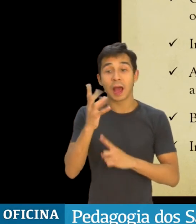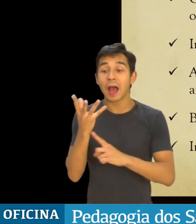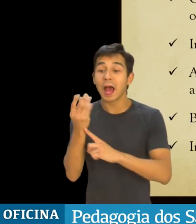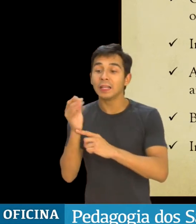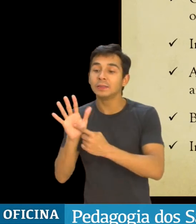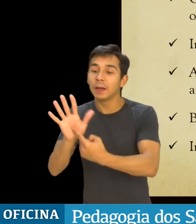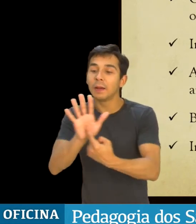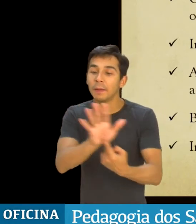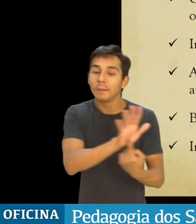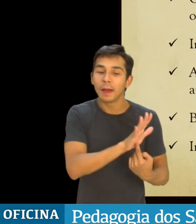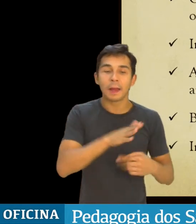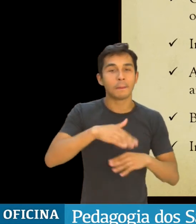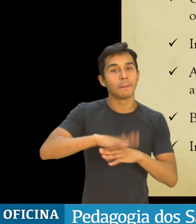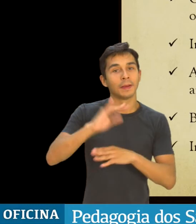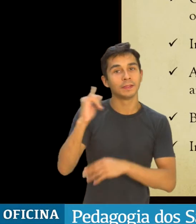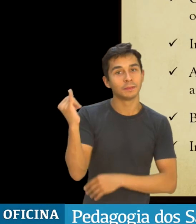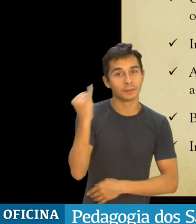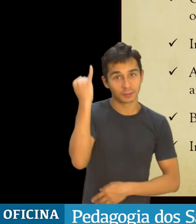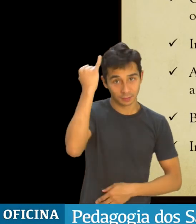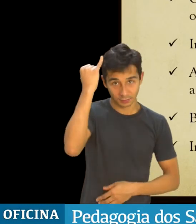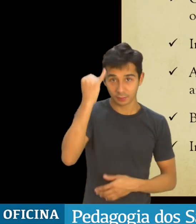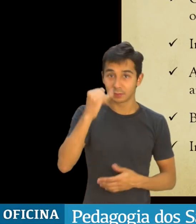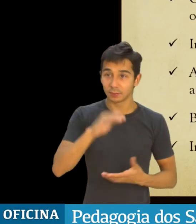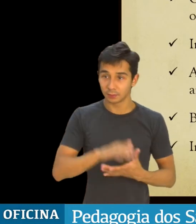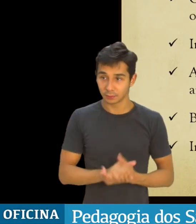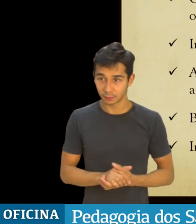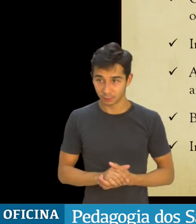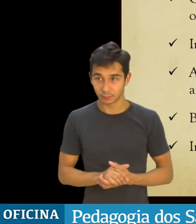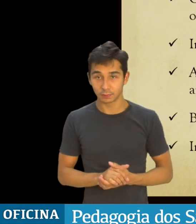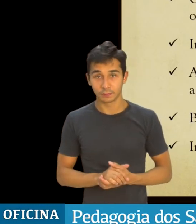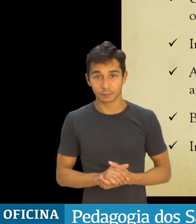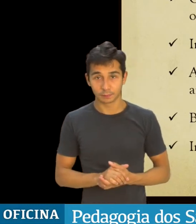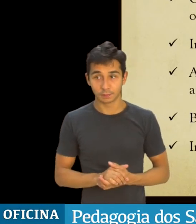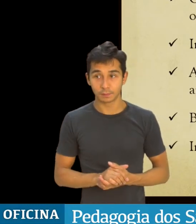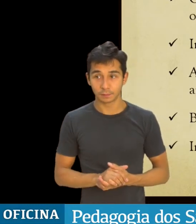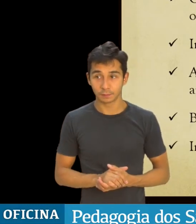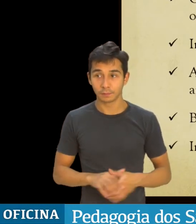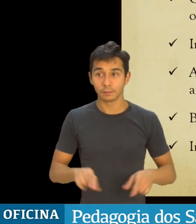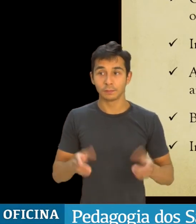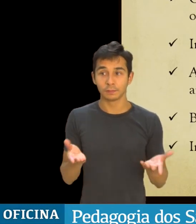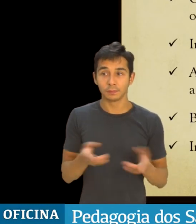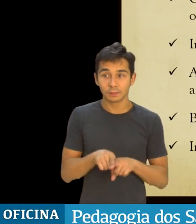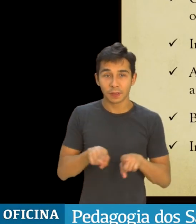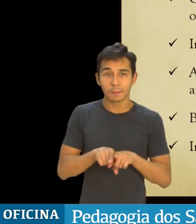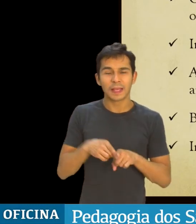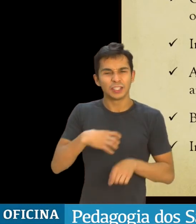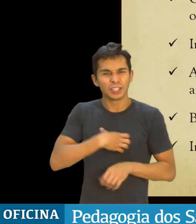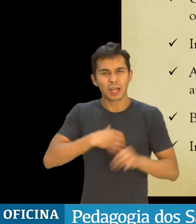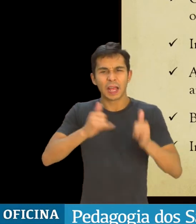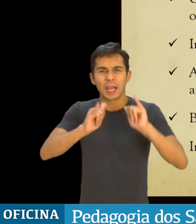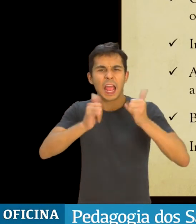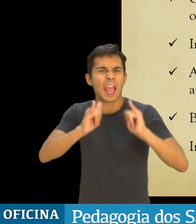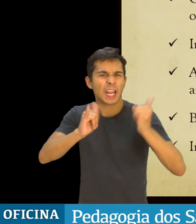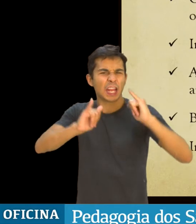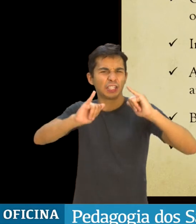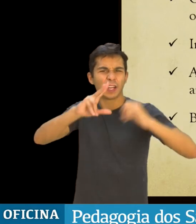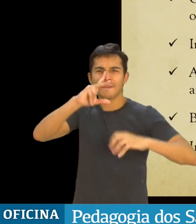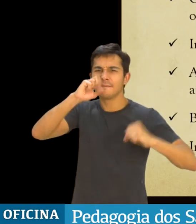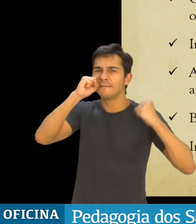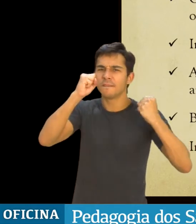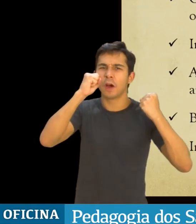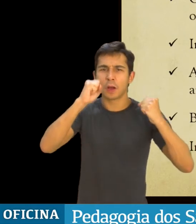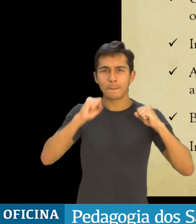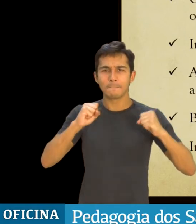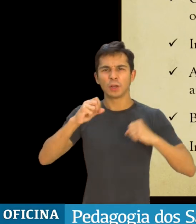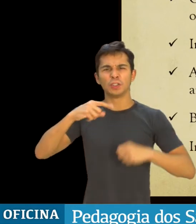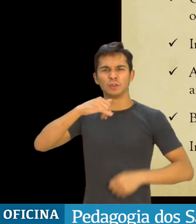apresentadora, né? Começar e finalizar aí em alto nível, alta energia, ainda que seja uma energia dramática, uma